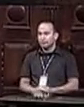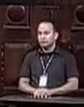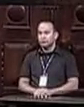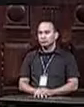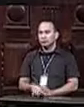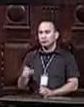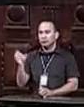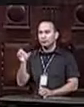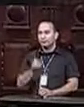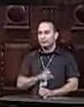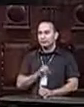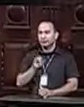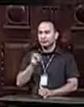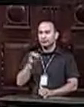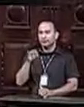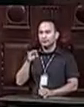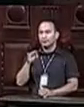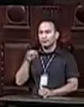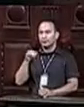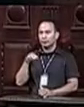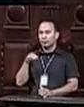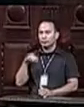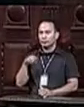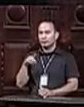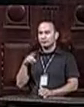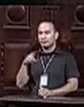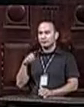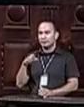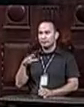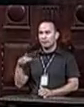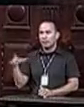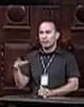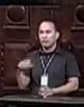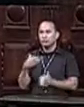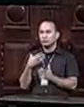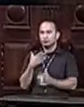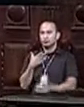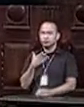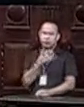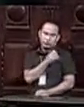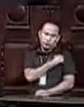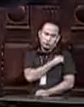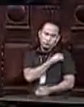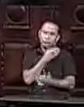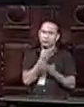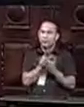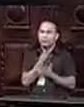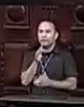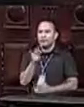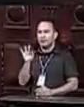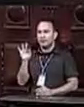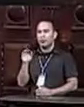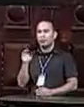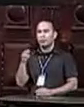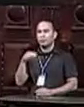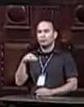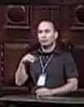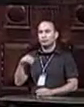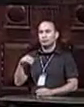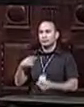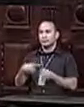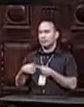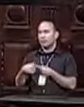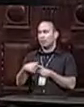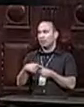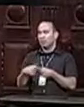passe intermunicipal de estudantes das unidades federais e municipais, apenas da rede